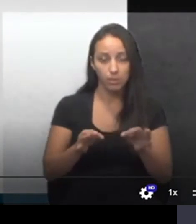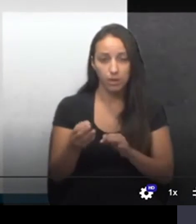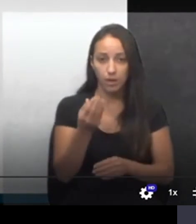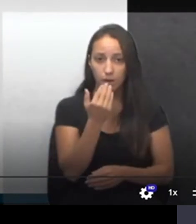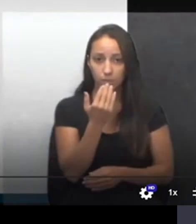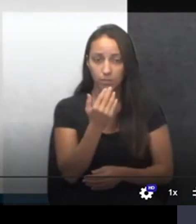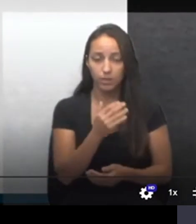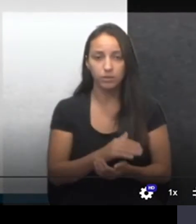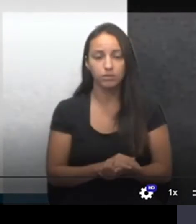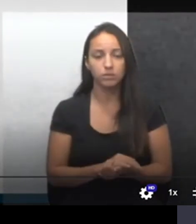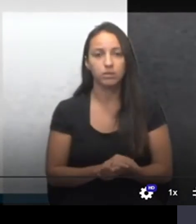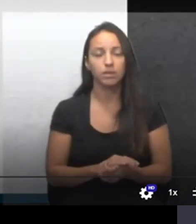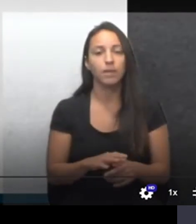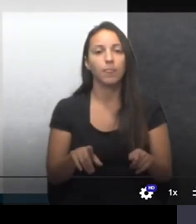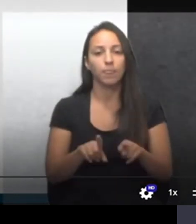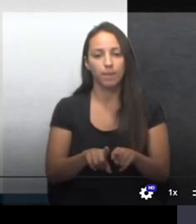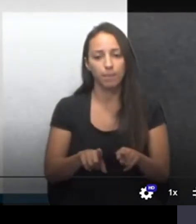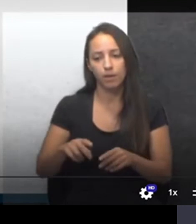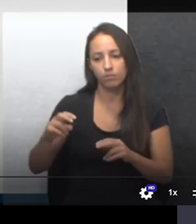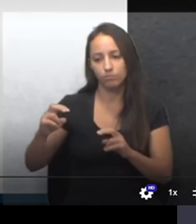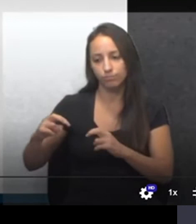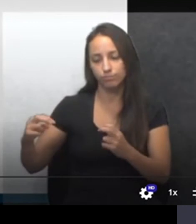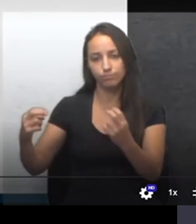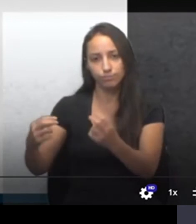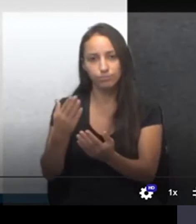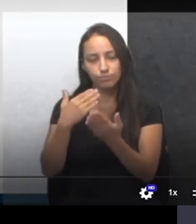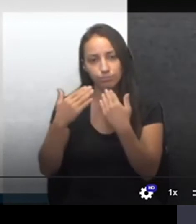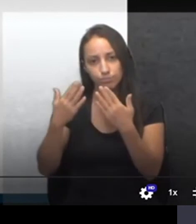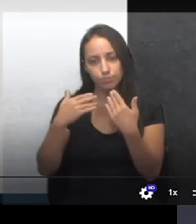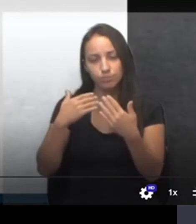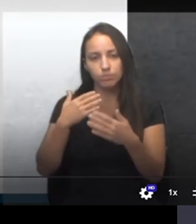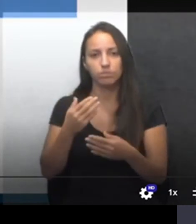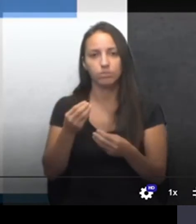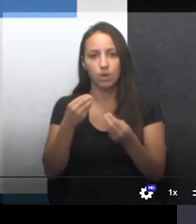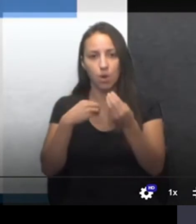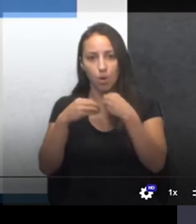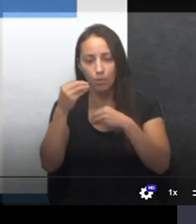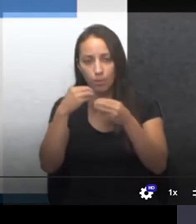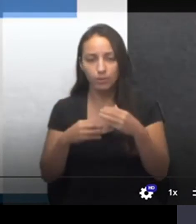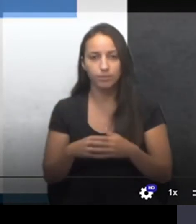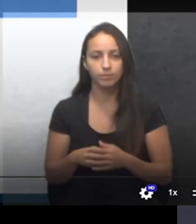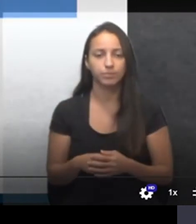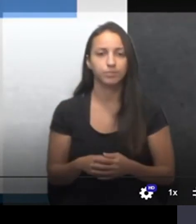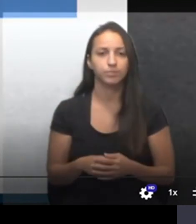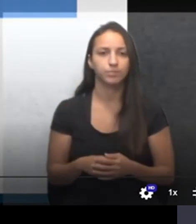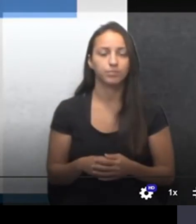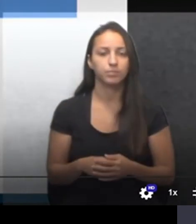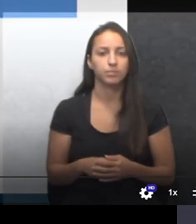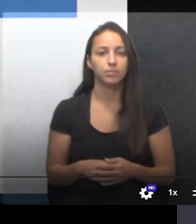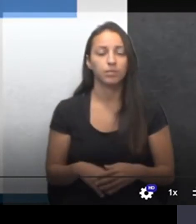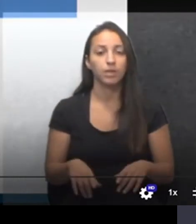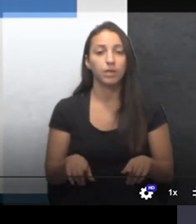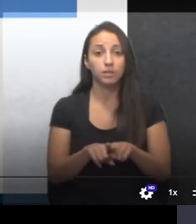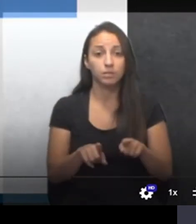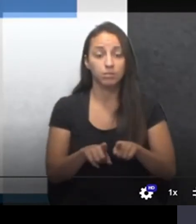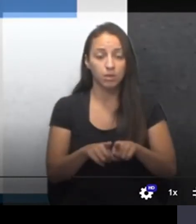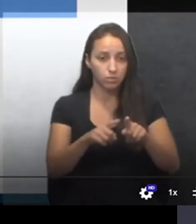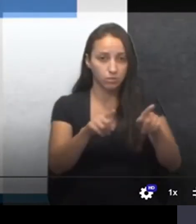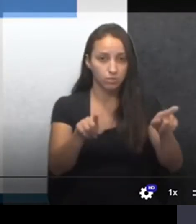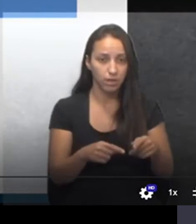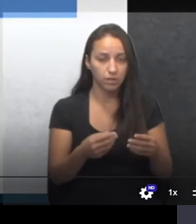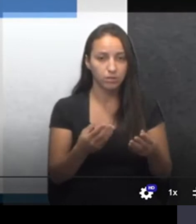e aqueles onde os usuários se alimentam e confraternizam durante as refeições. Os ambientes de